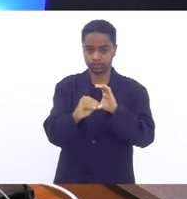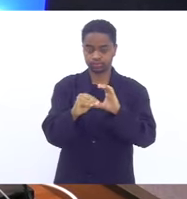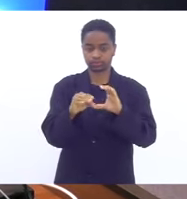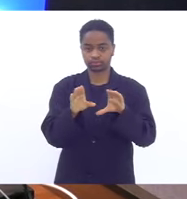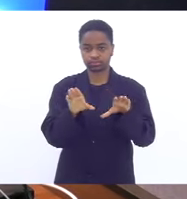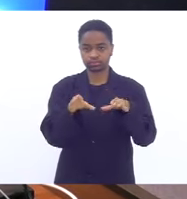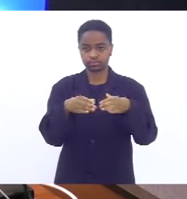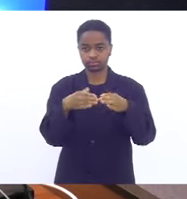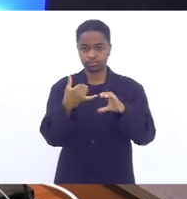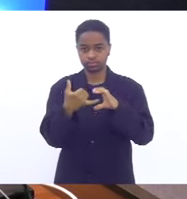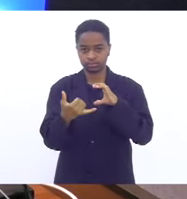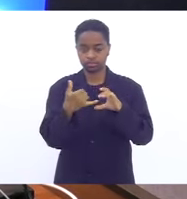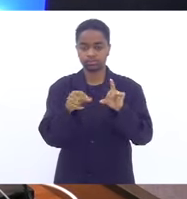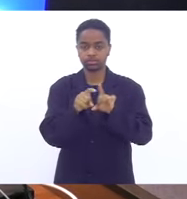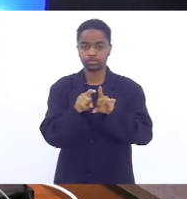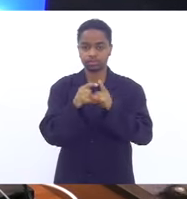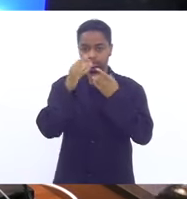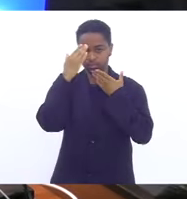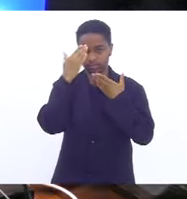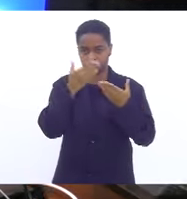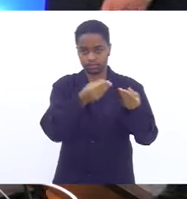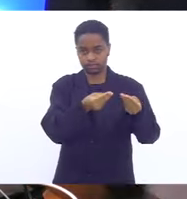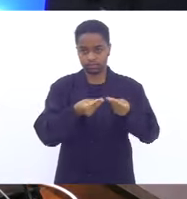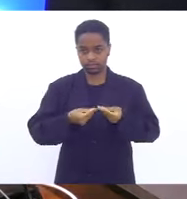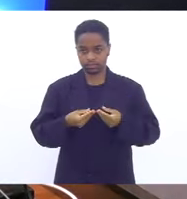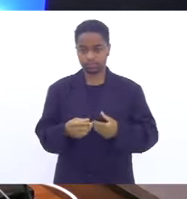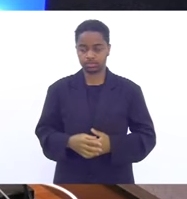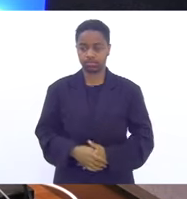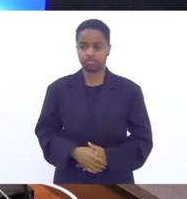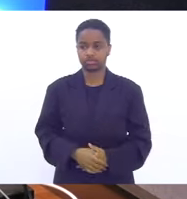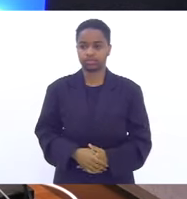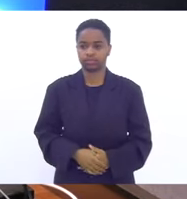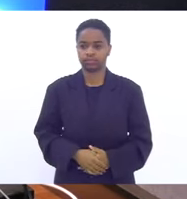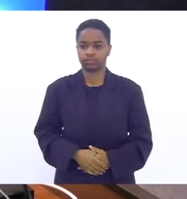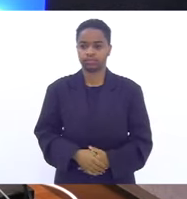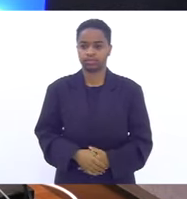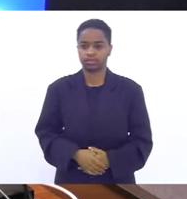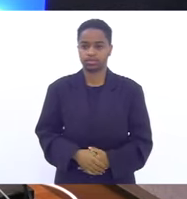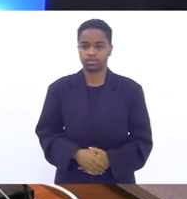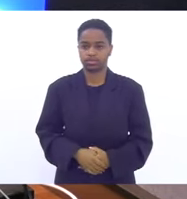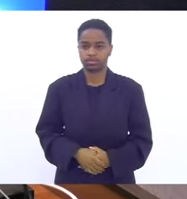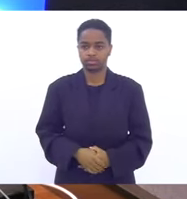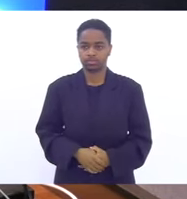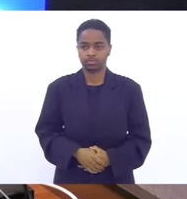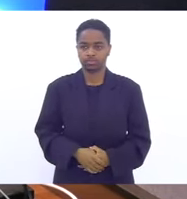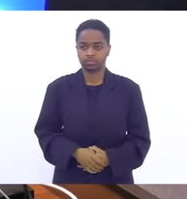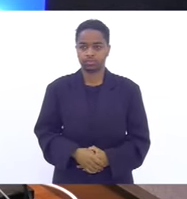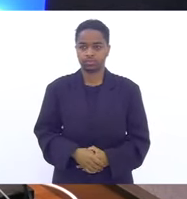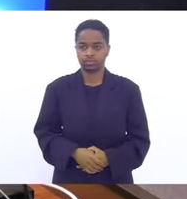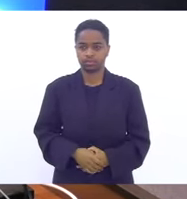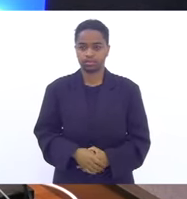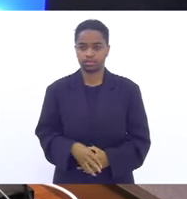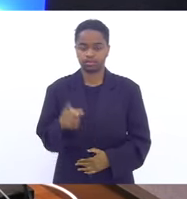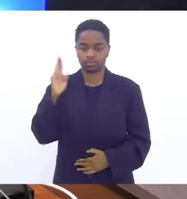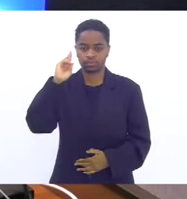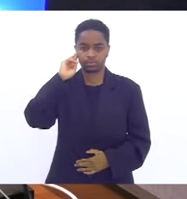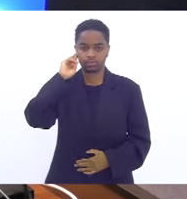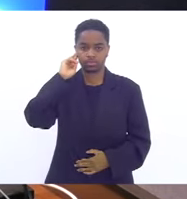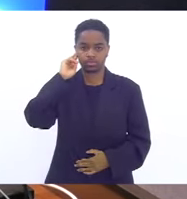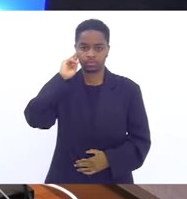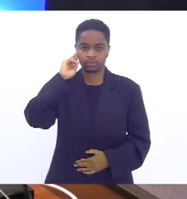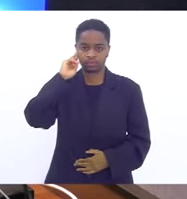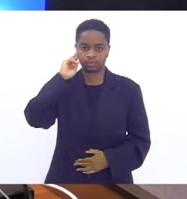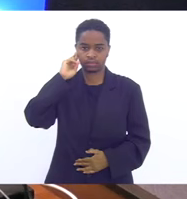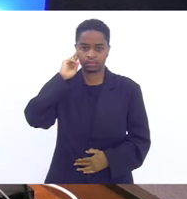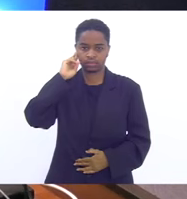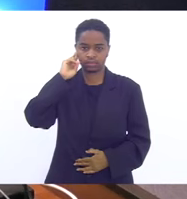acervo da comissão, agradecer pela nota técnica. Essa nota técnica foi entregue em julho no Ministério, e é o que a gente tem seguido aqui dentro do governo, na